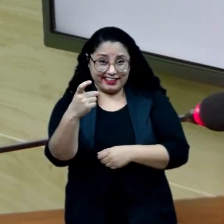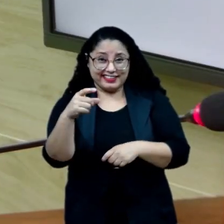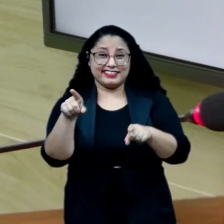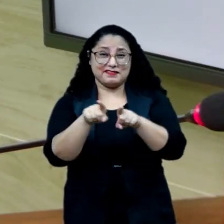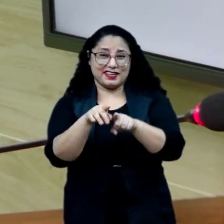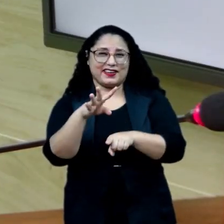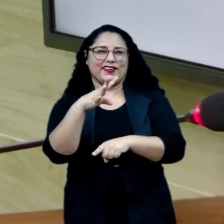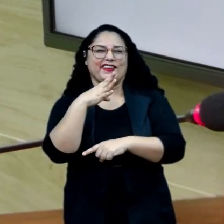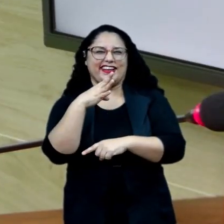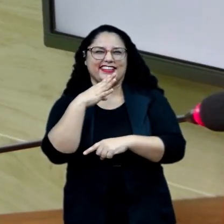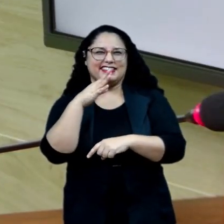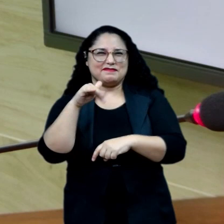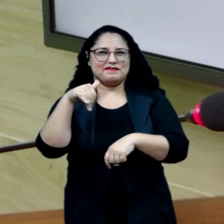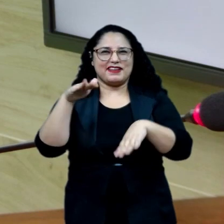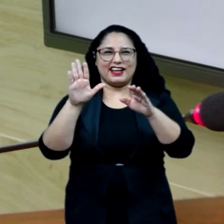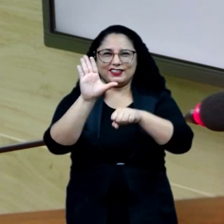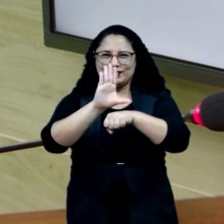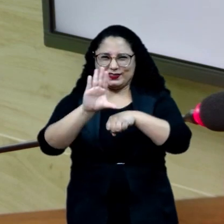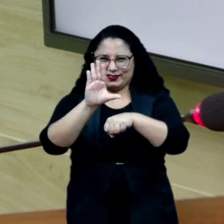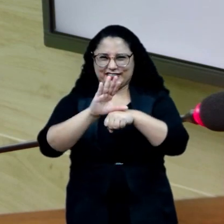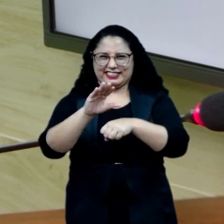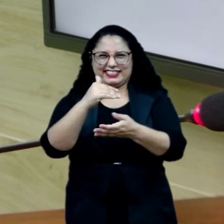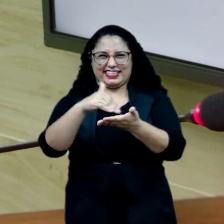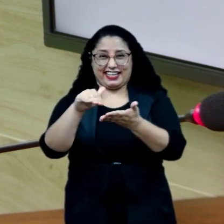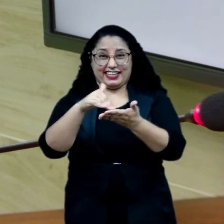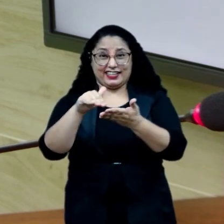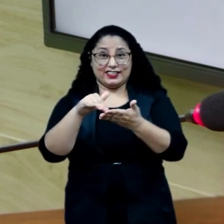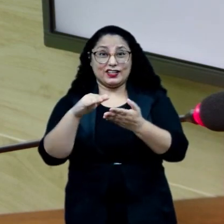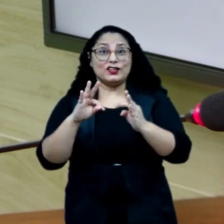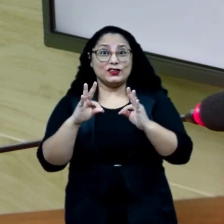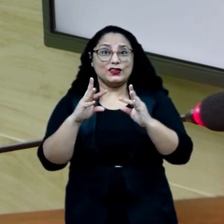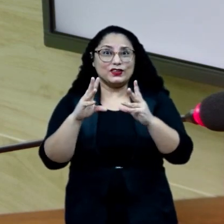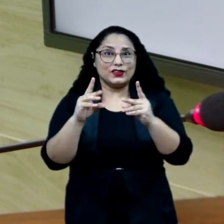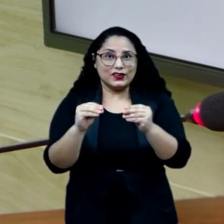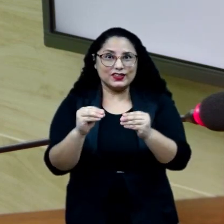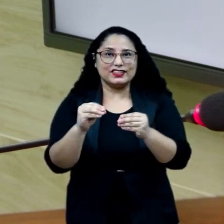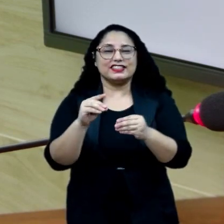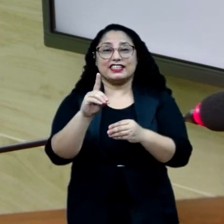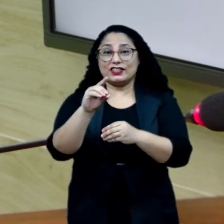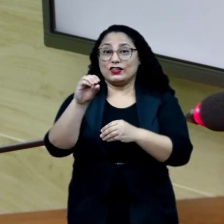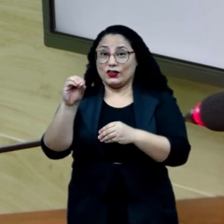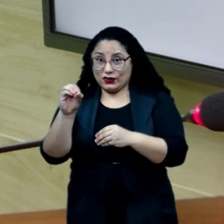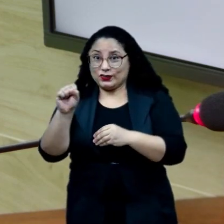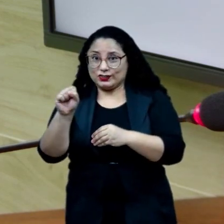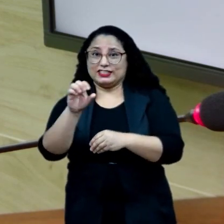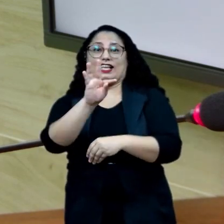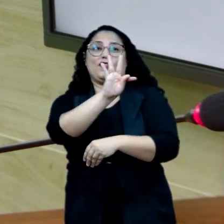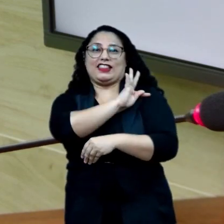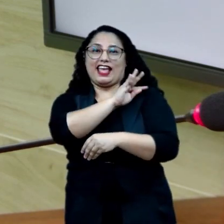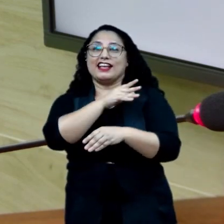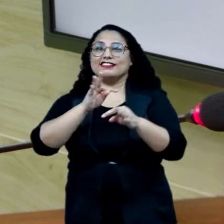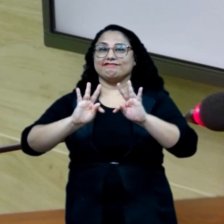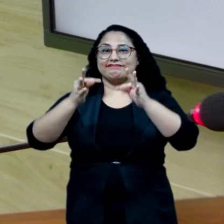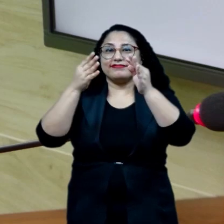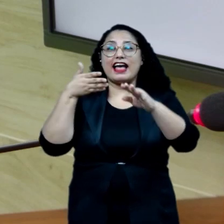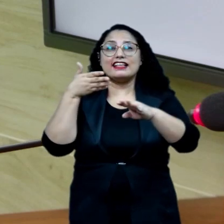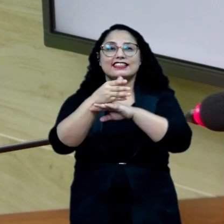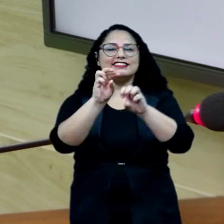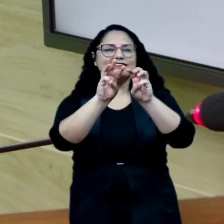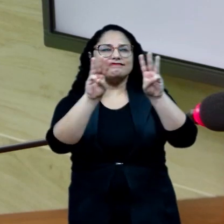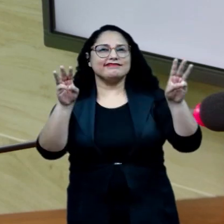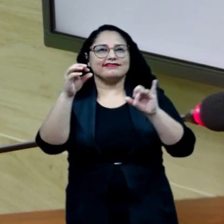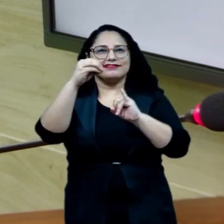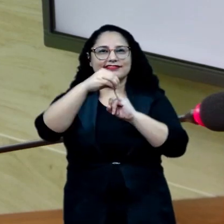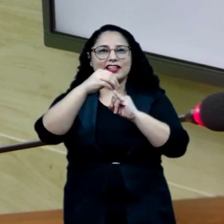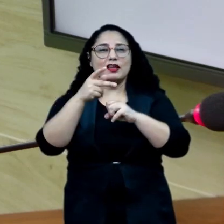também em conhecer um pouco mais do curso de secretariado, dos cursos, né? Porque nós temos o técnico também. Sim. Acesse o site do